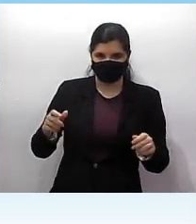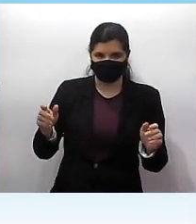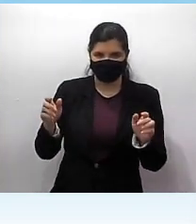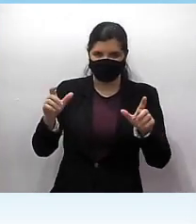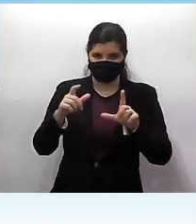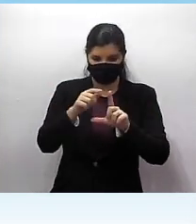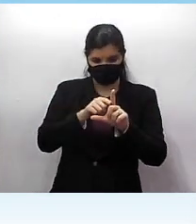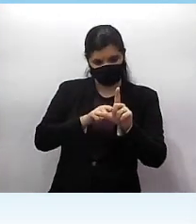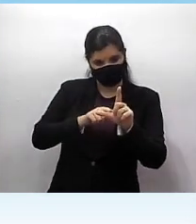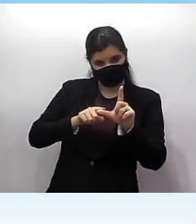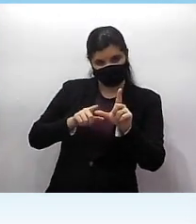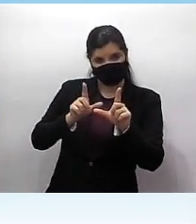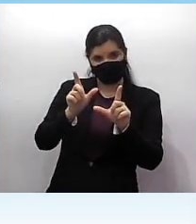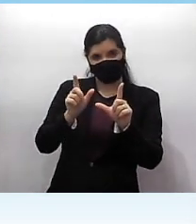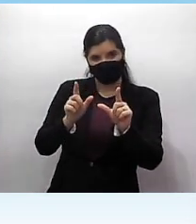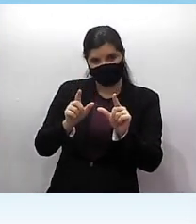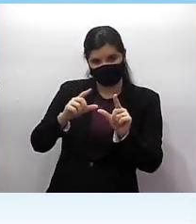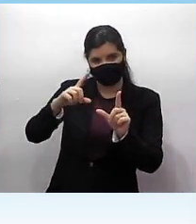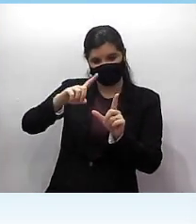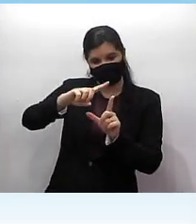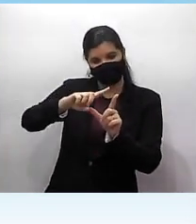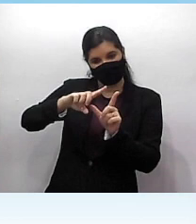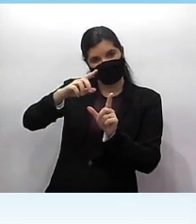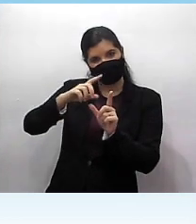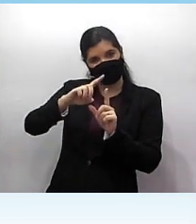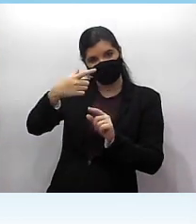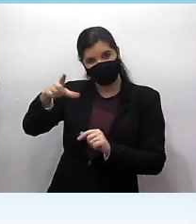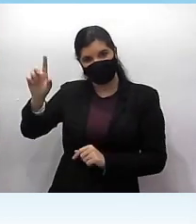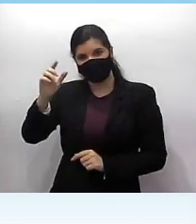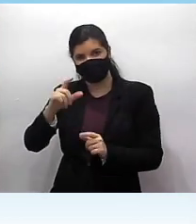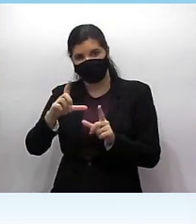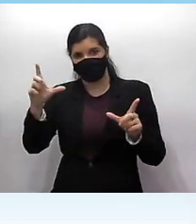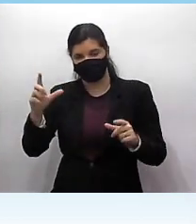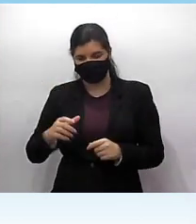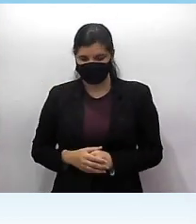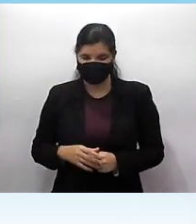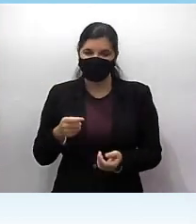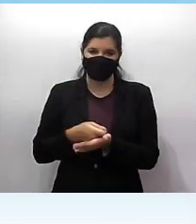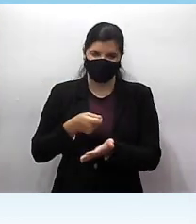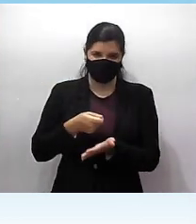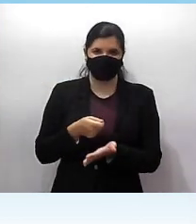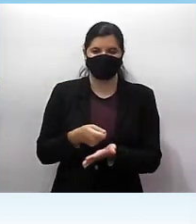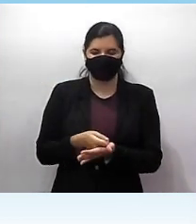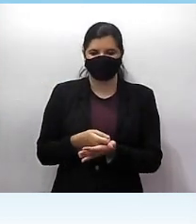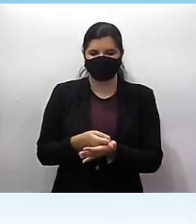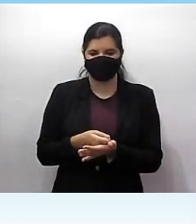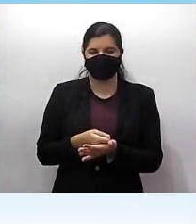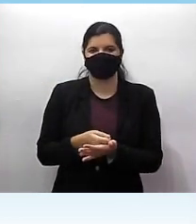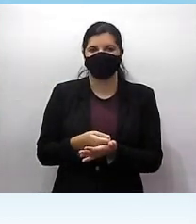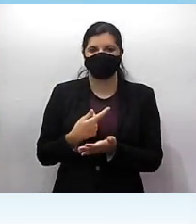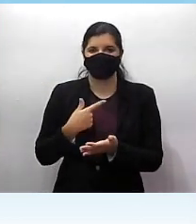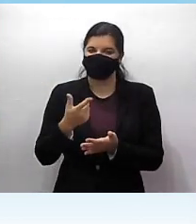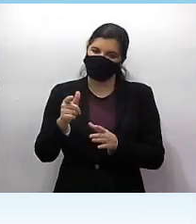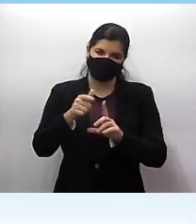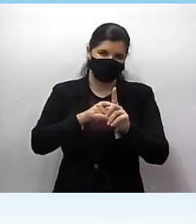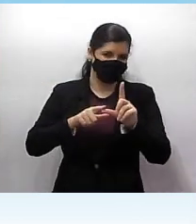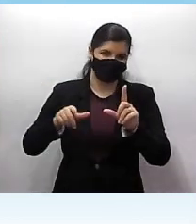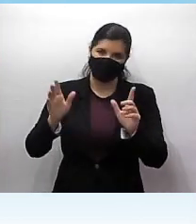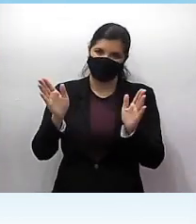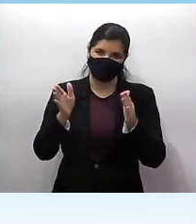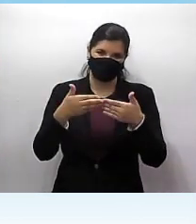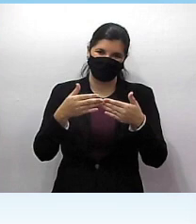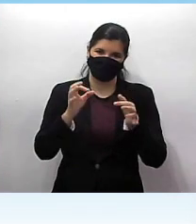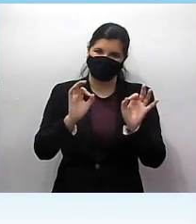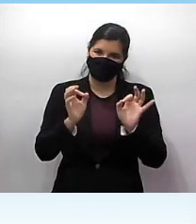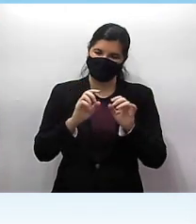que a soma dos outros dois, tá bom? Isso é obrigatório, senão o triângulo não fecha e